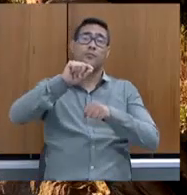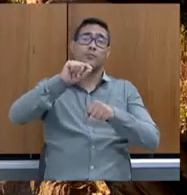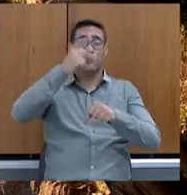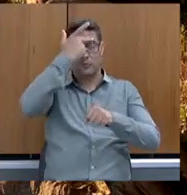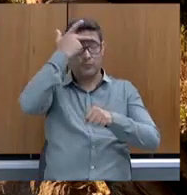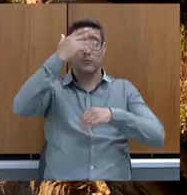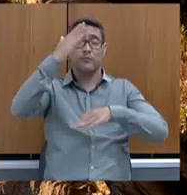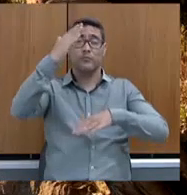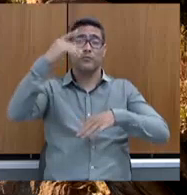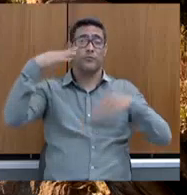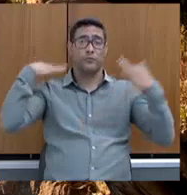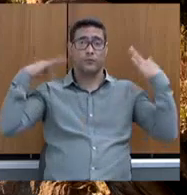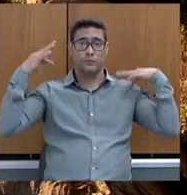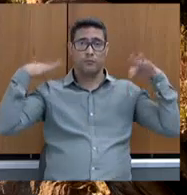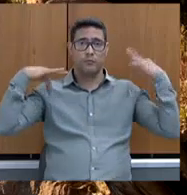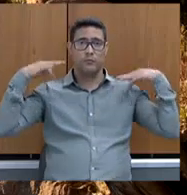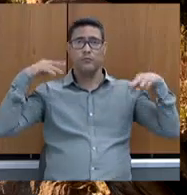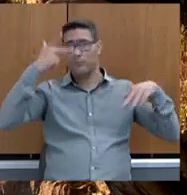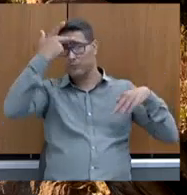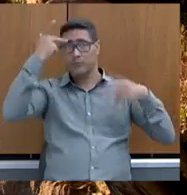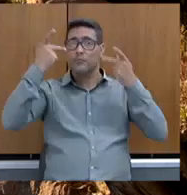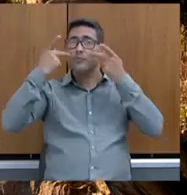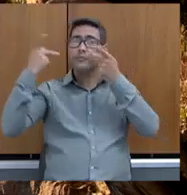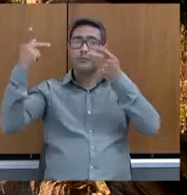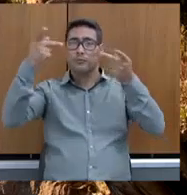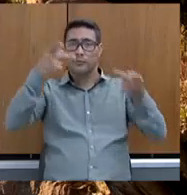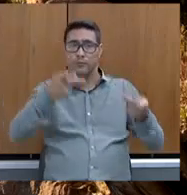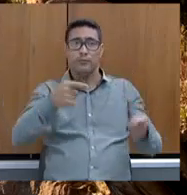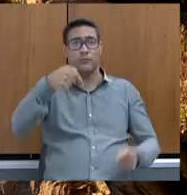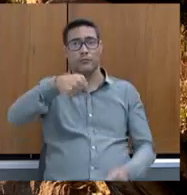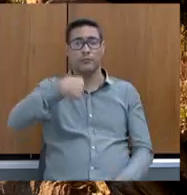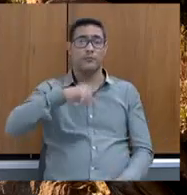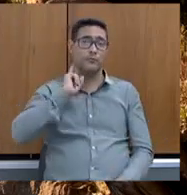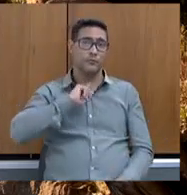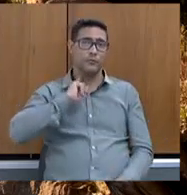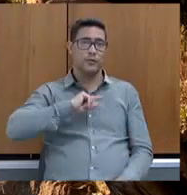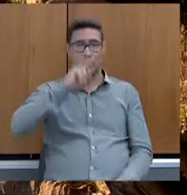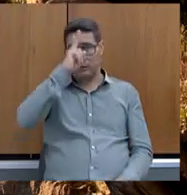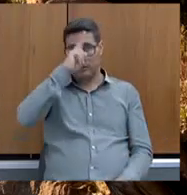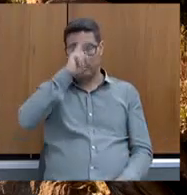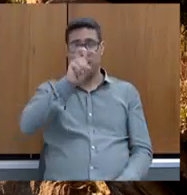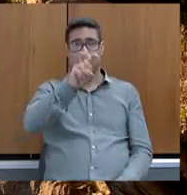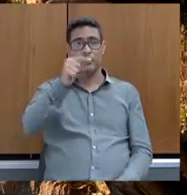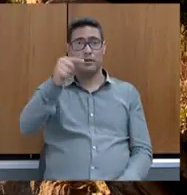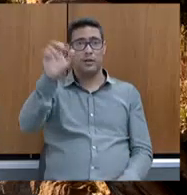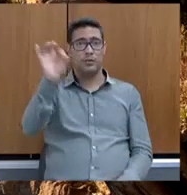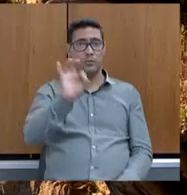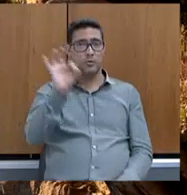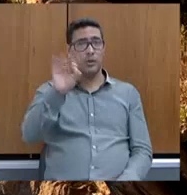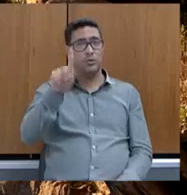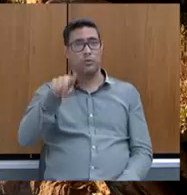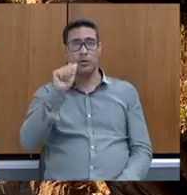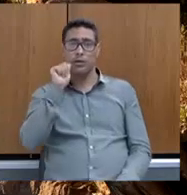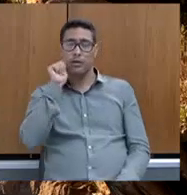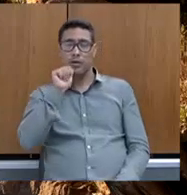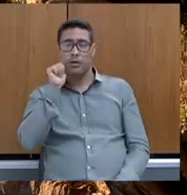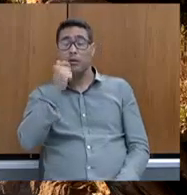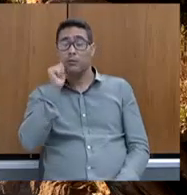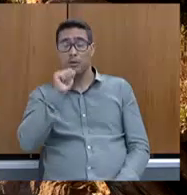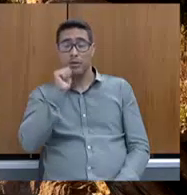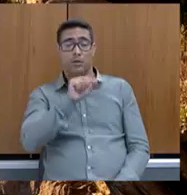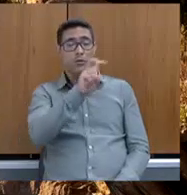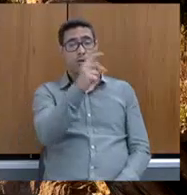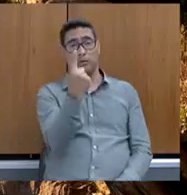o perfil do turista que vem em Minas Gerais só lembrar que 57% são mulheres e 51%